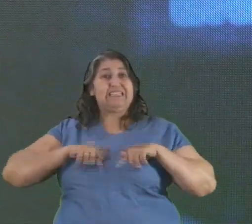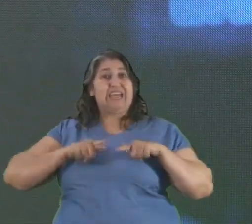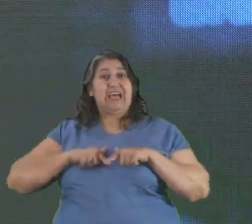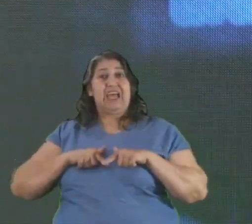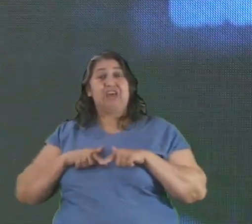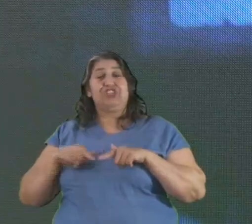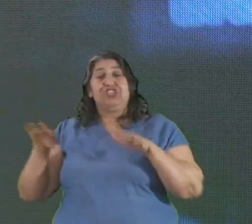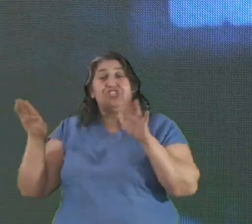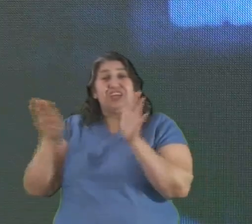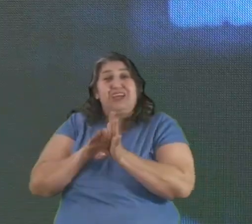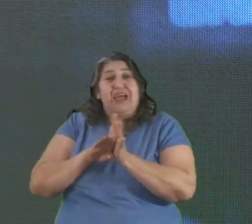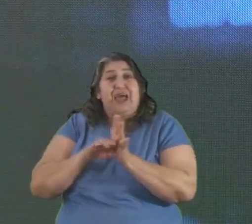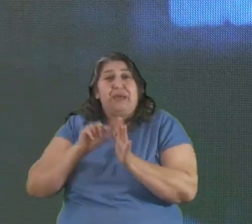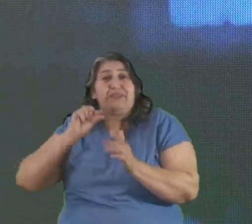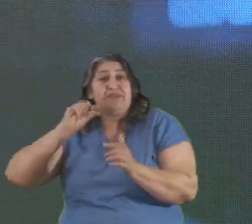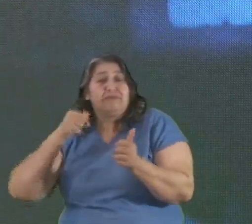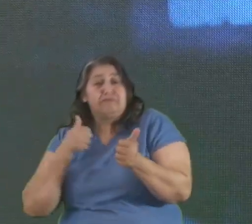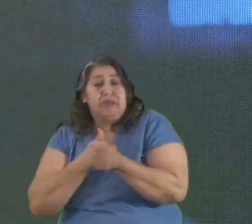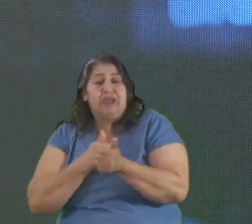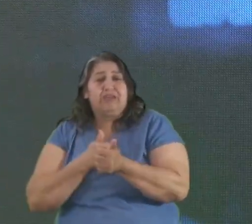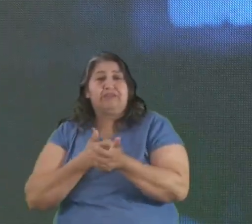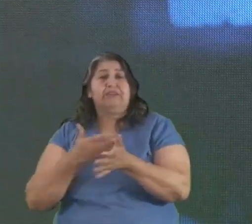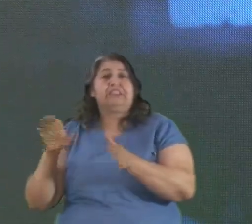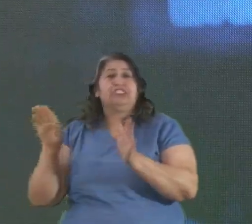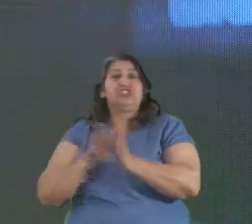um milagre, Israel